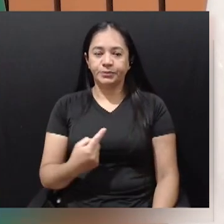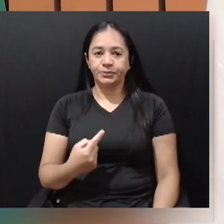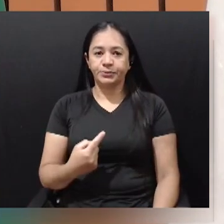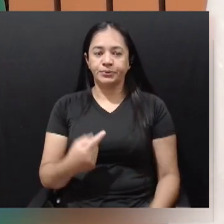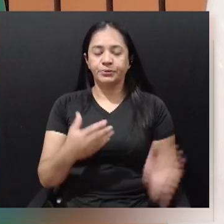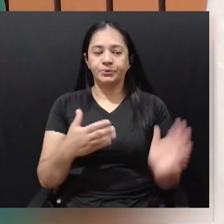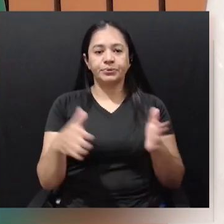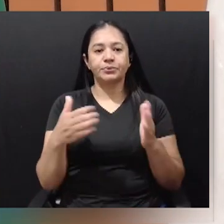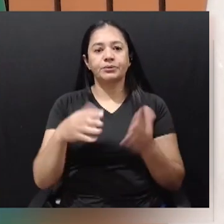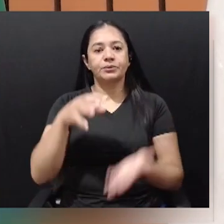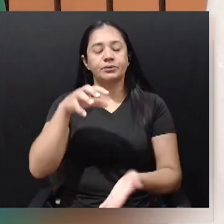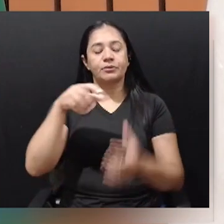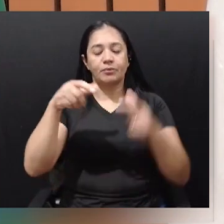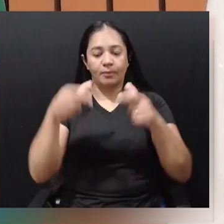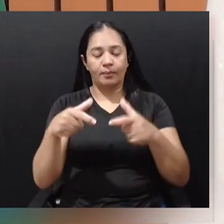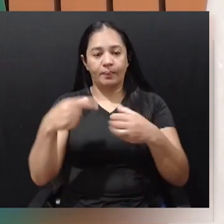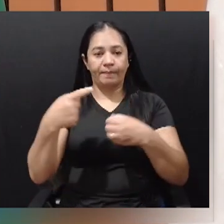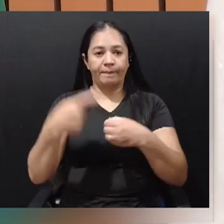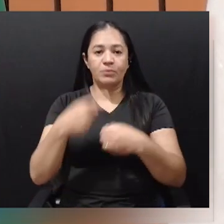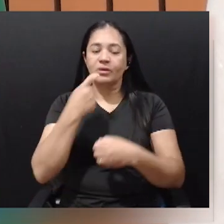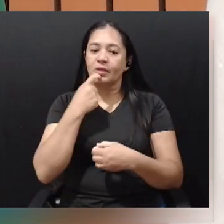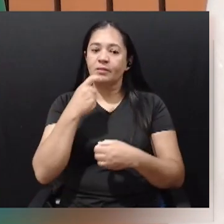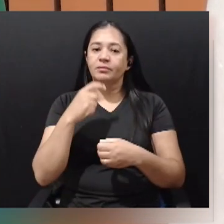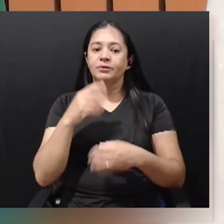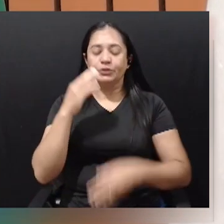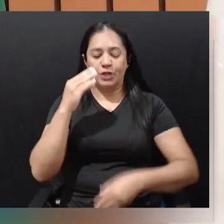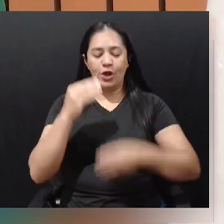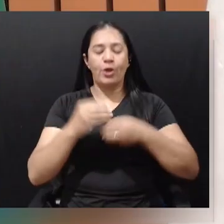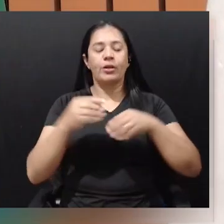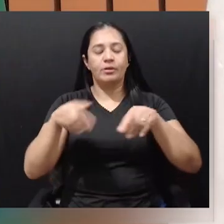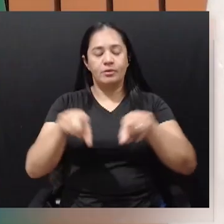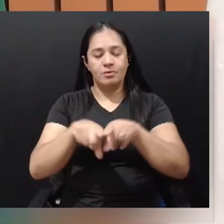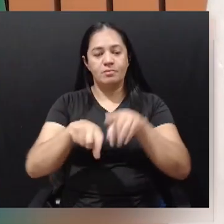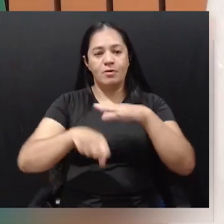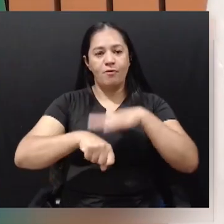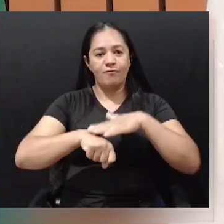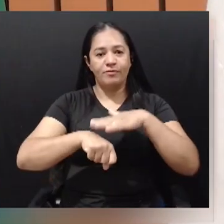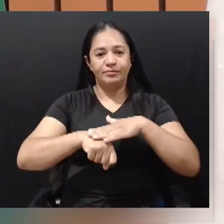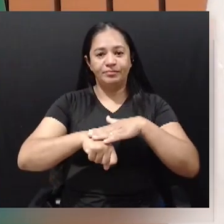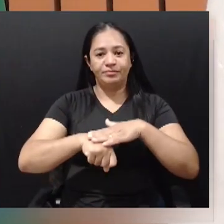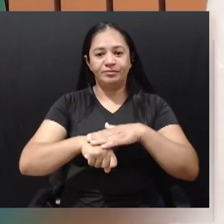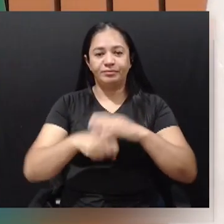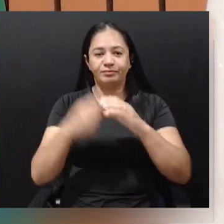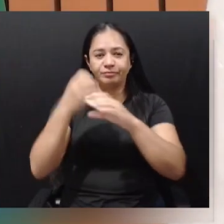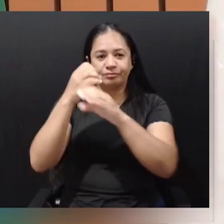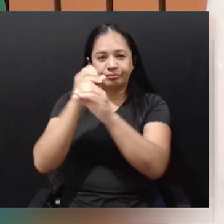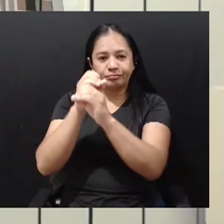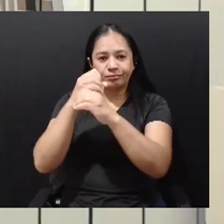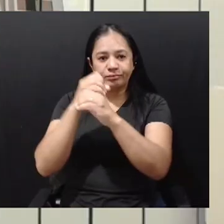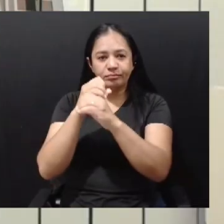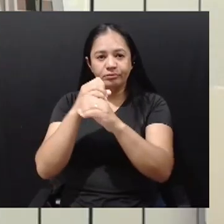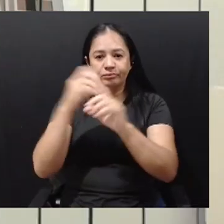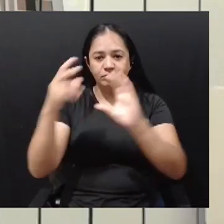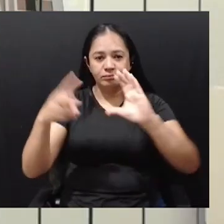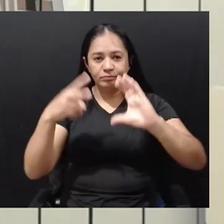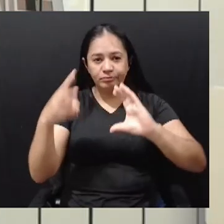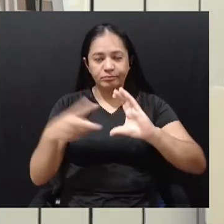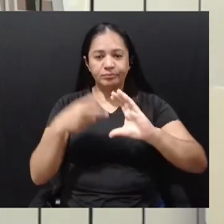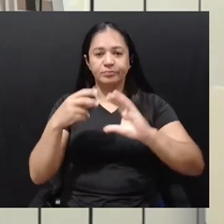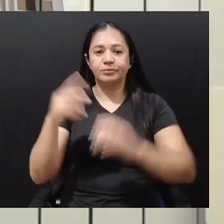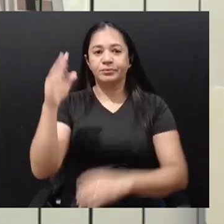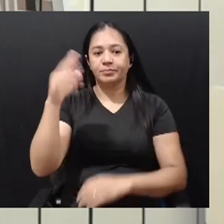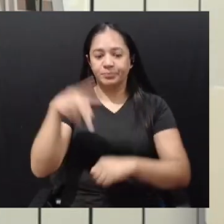Campinas, incluir esse para fazer um grande laboratório de audiovisual do país.